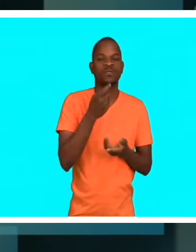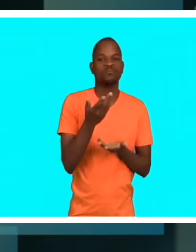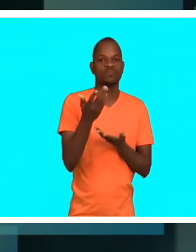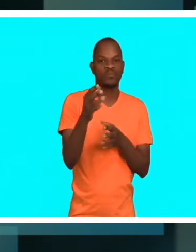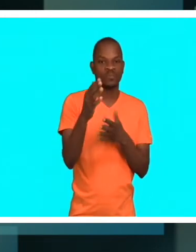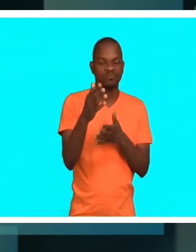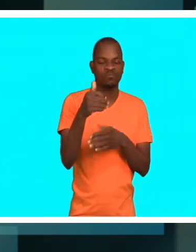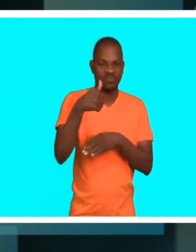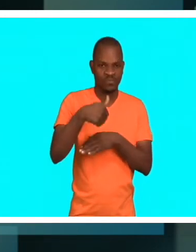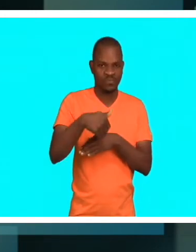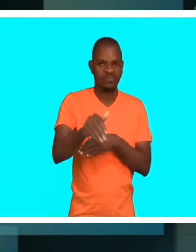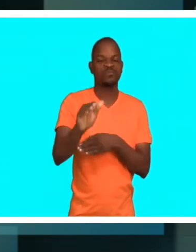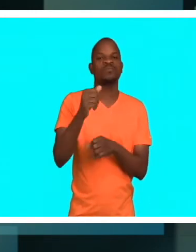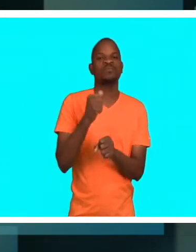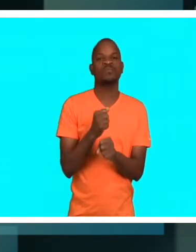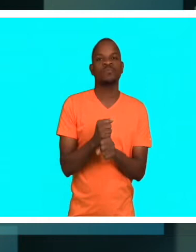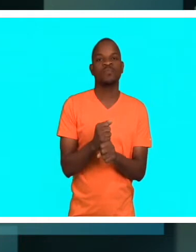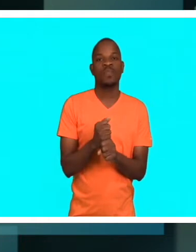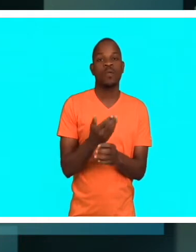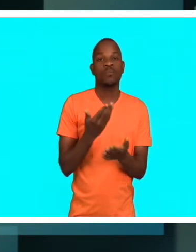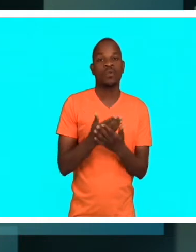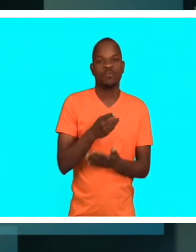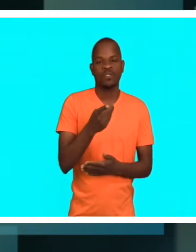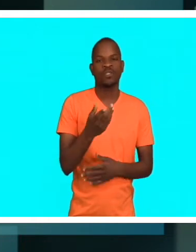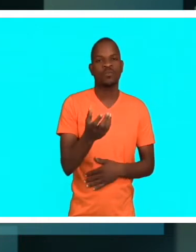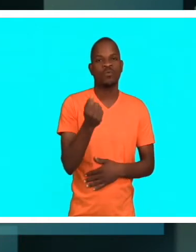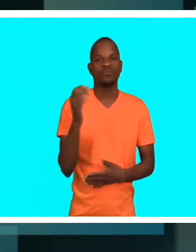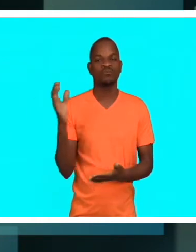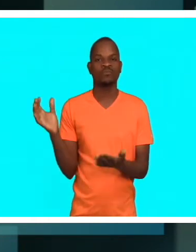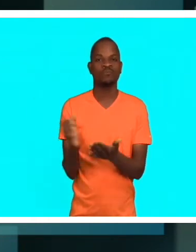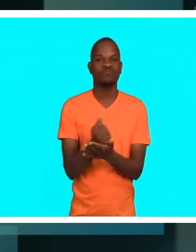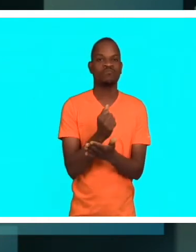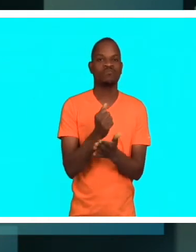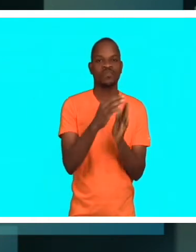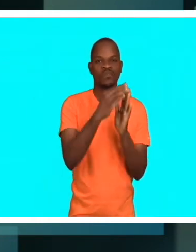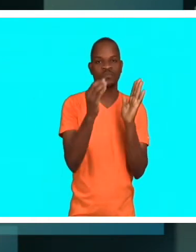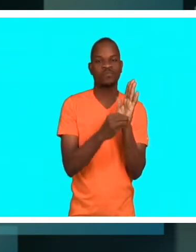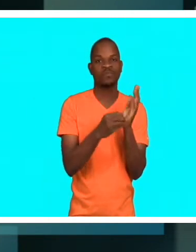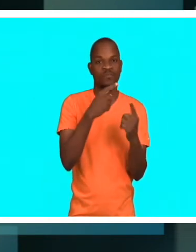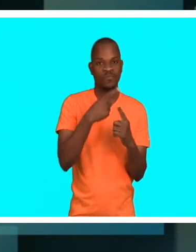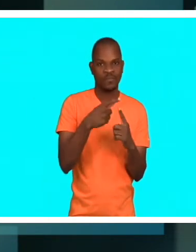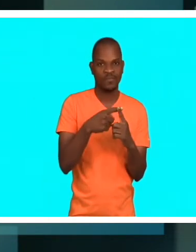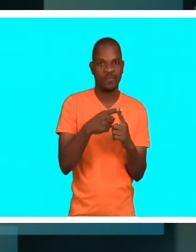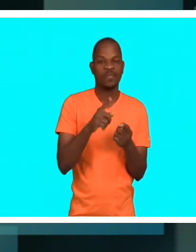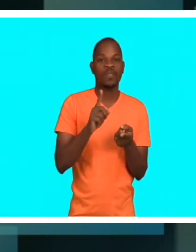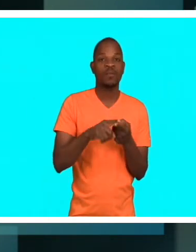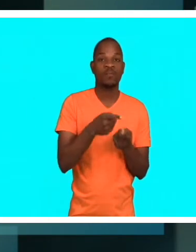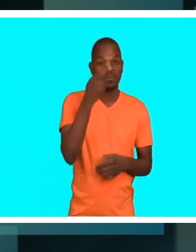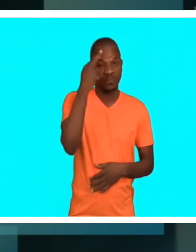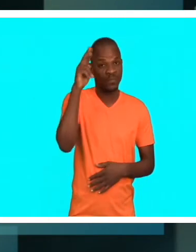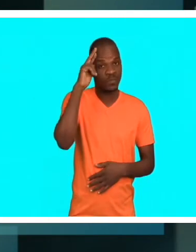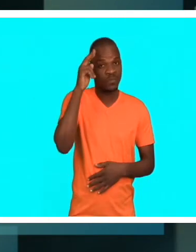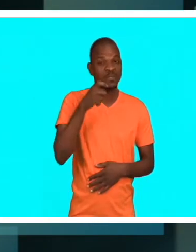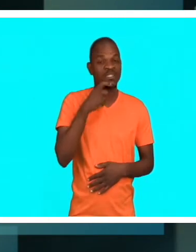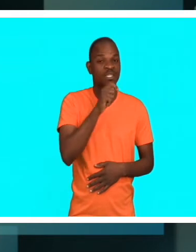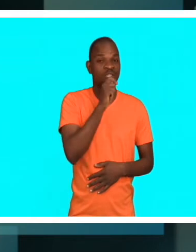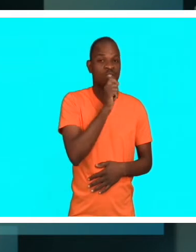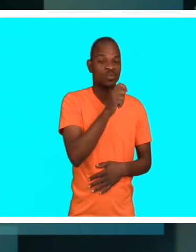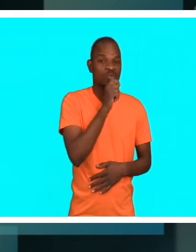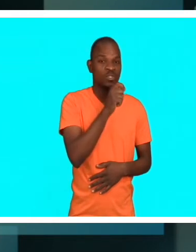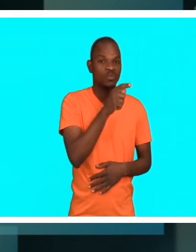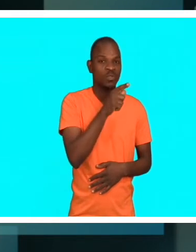Felicito-vos e encorajo-vos a que continuem nesta linha, porque tem a possibilidade de muito sucesso. Para Quilambo, o jornalismo